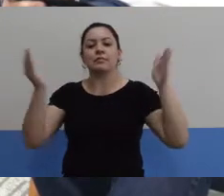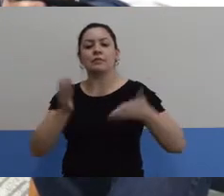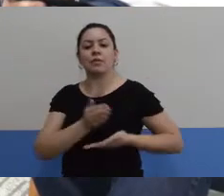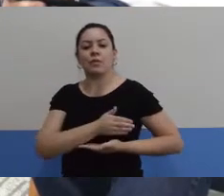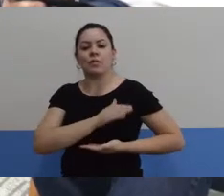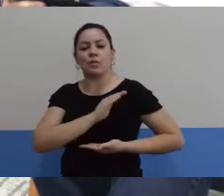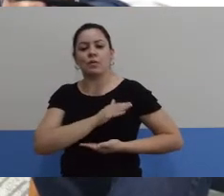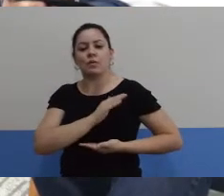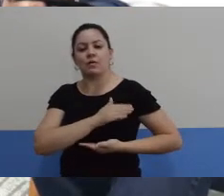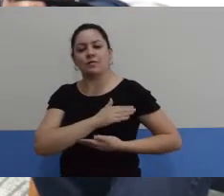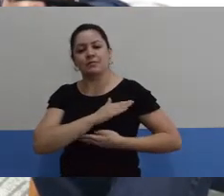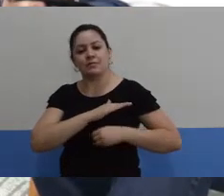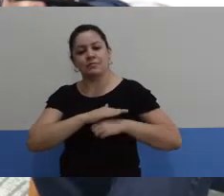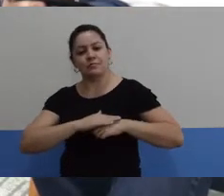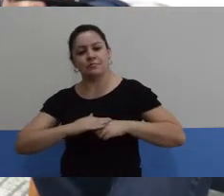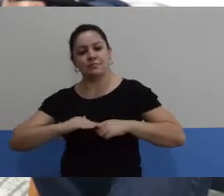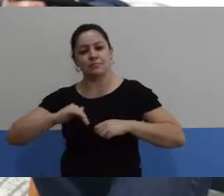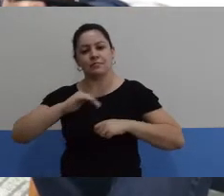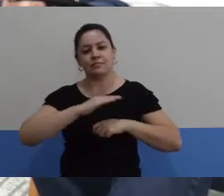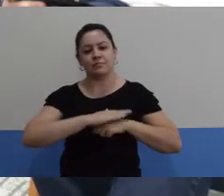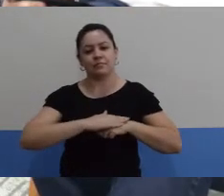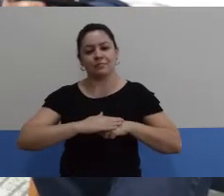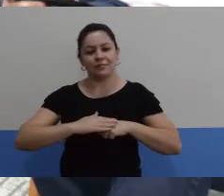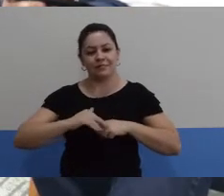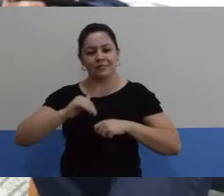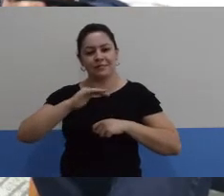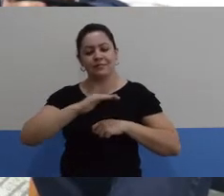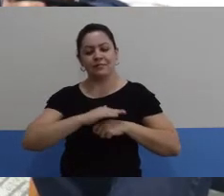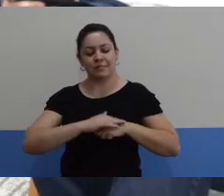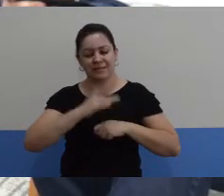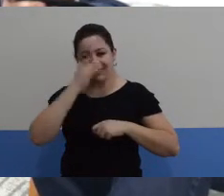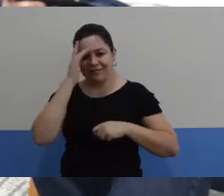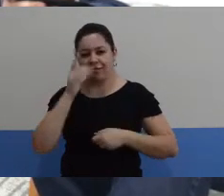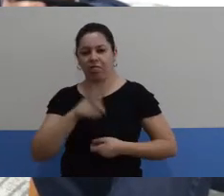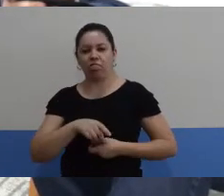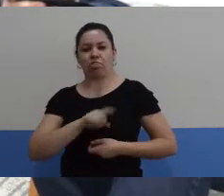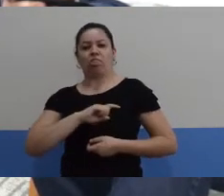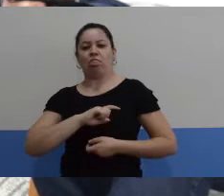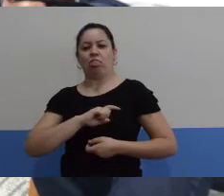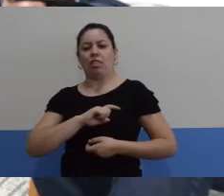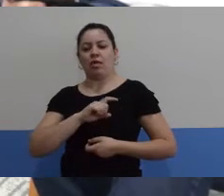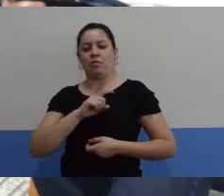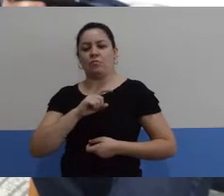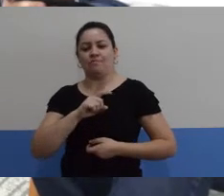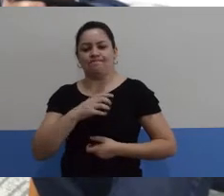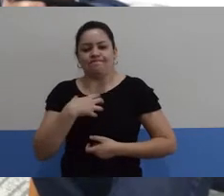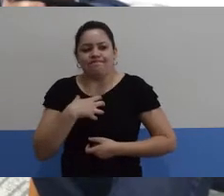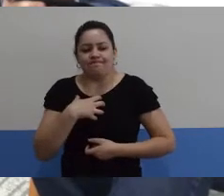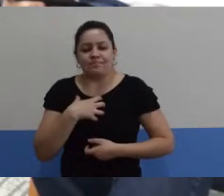corações, né? Muitos corações frios. Vamos aquecer os corações, né?